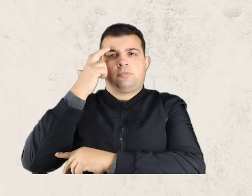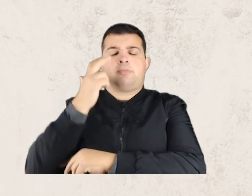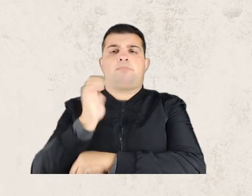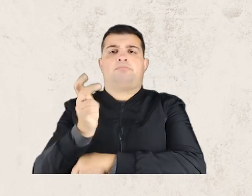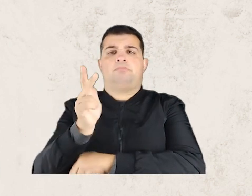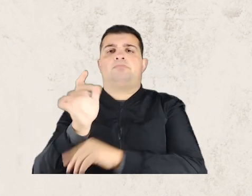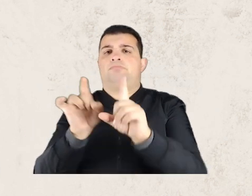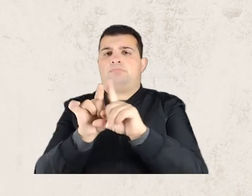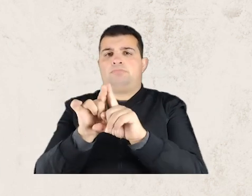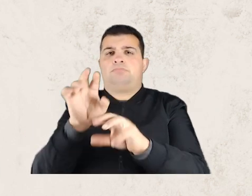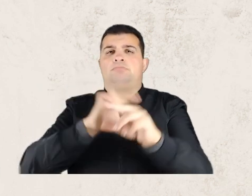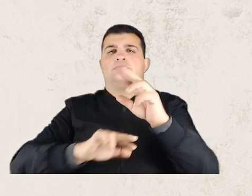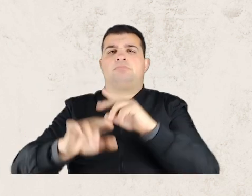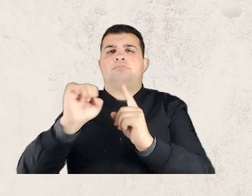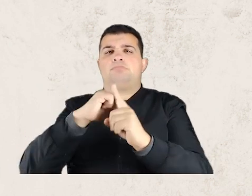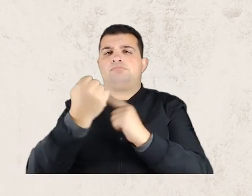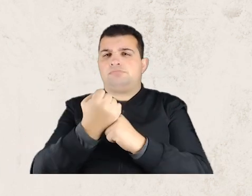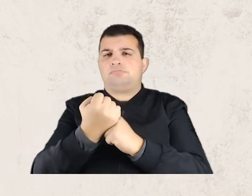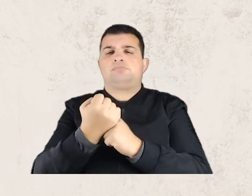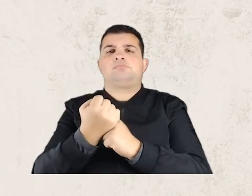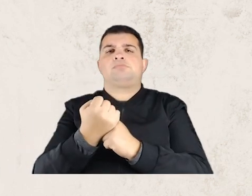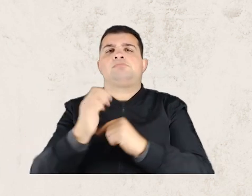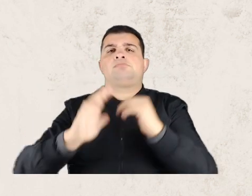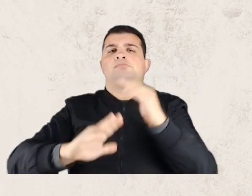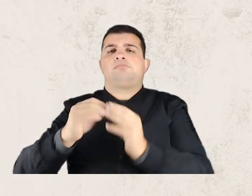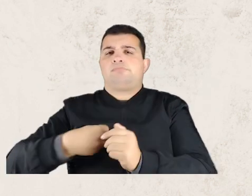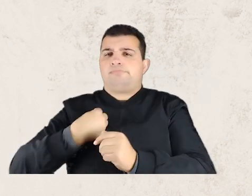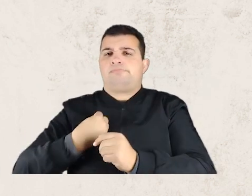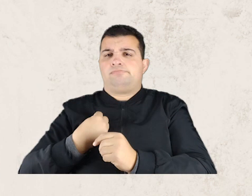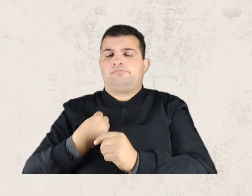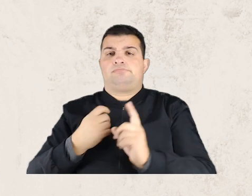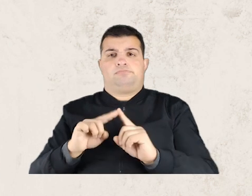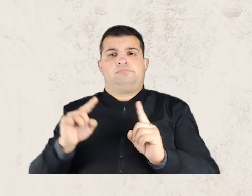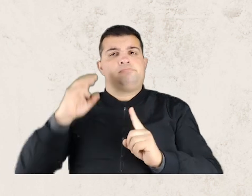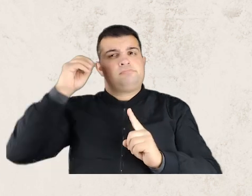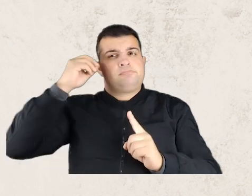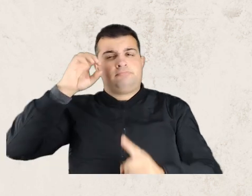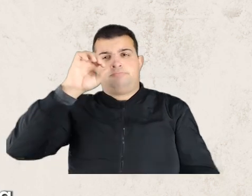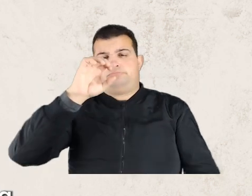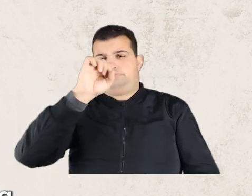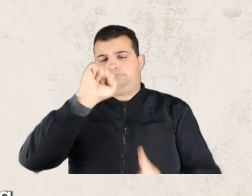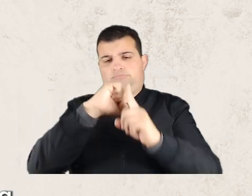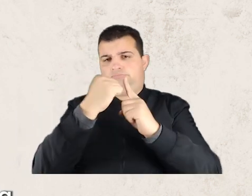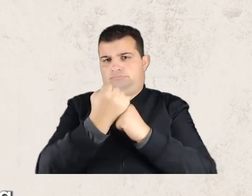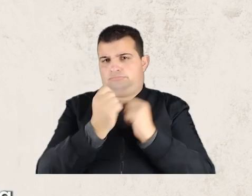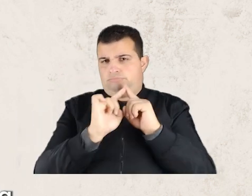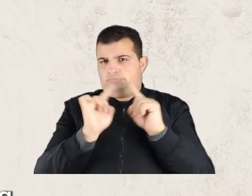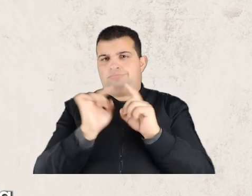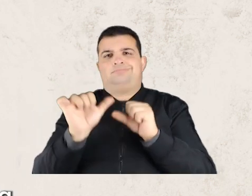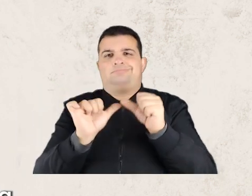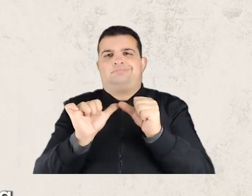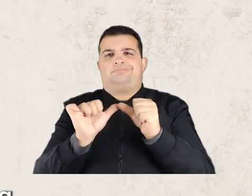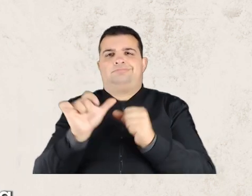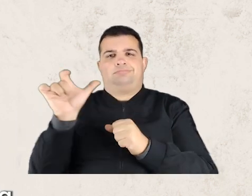e entender o psicológico e o humano como constituído nas relações sociais, na cultura, no mar